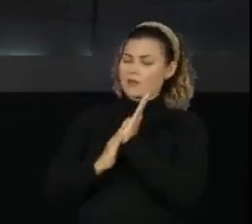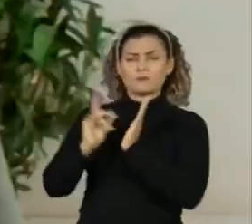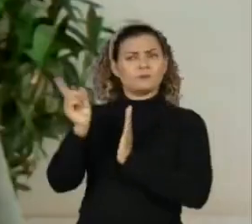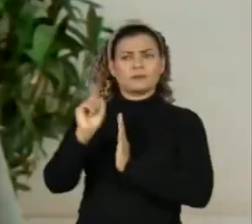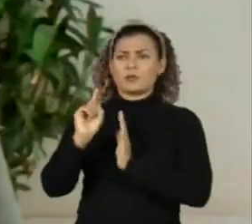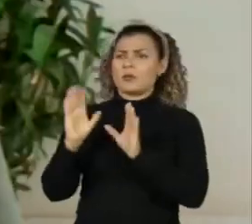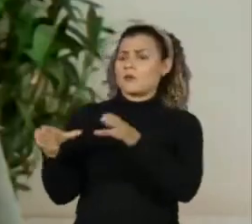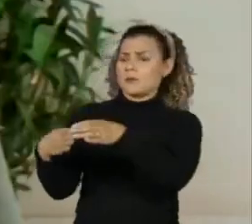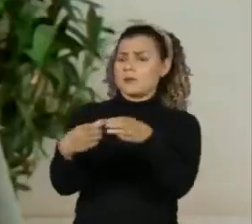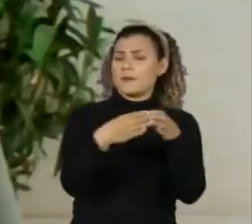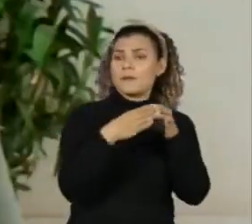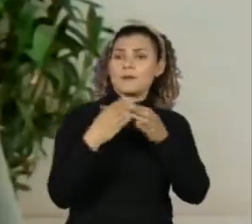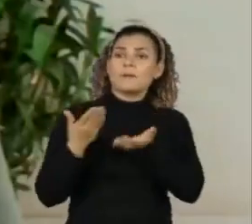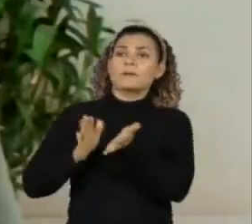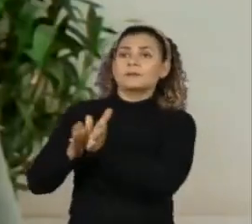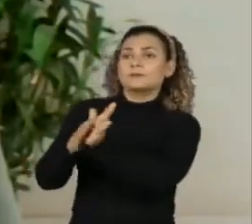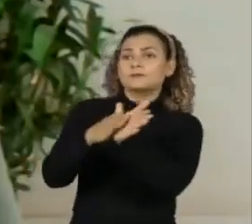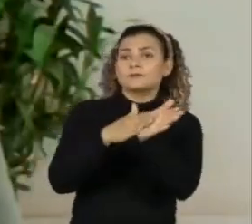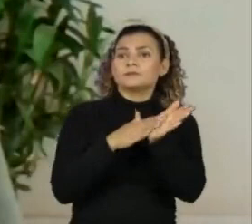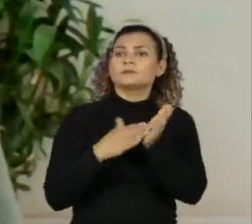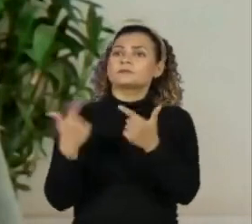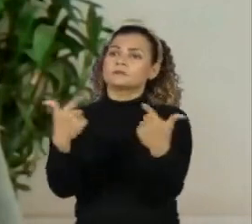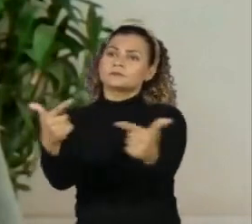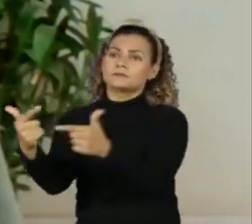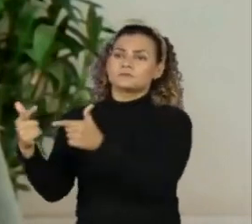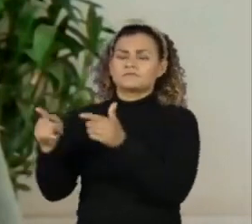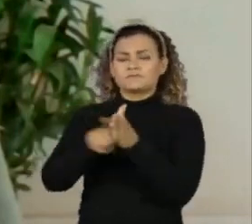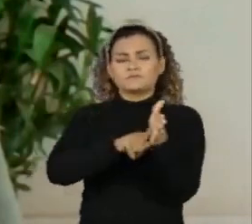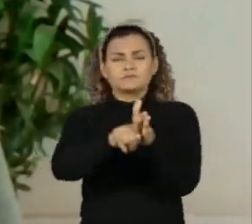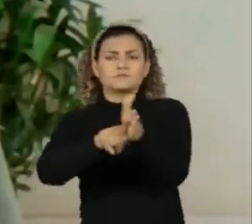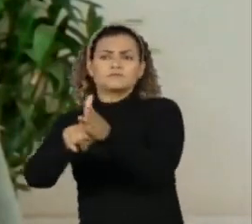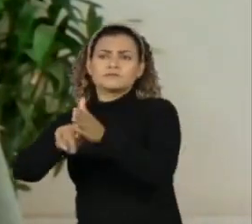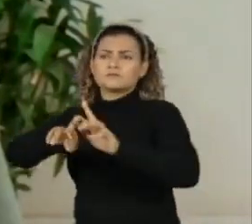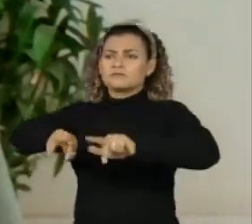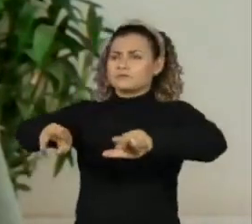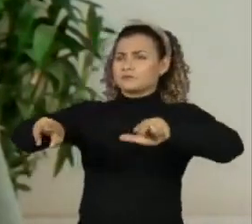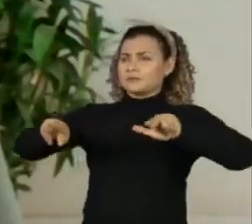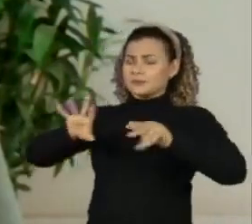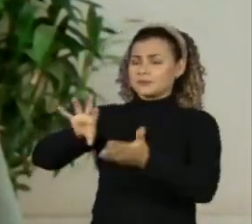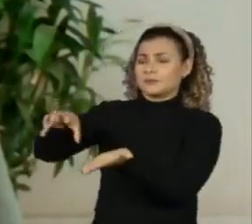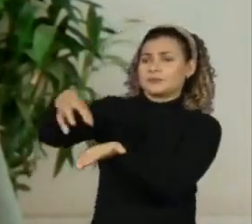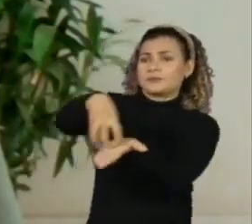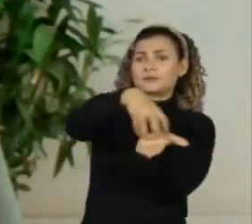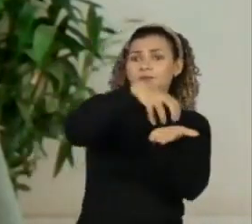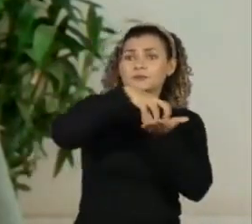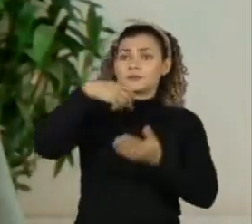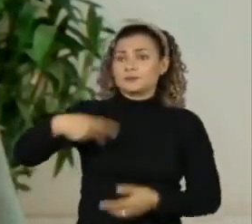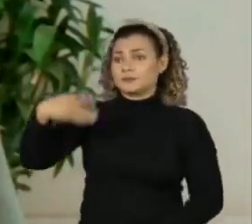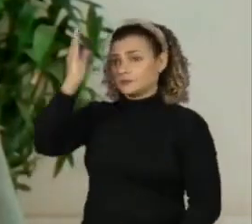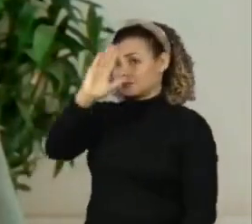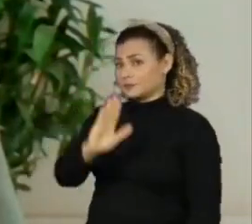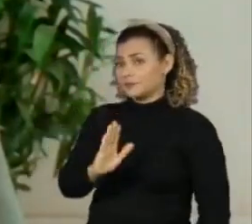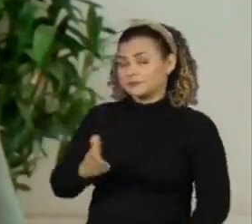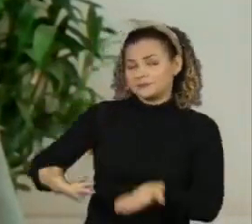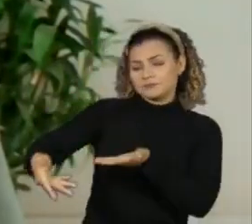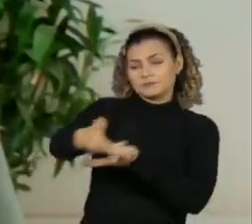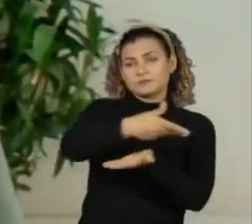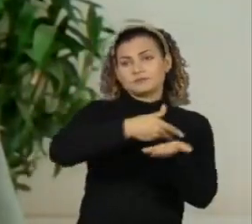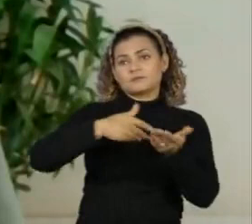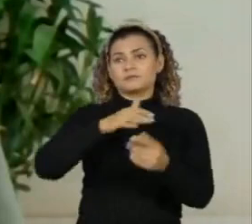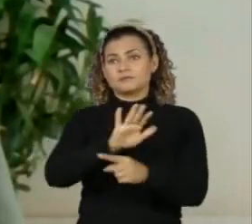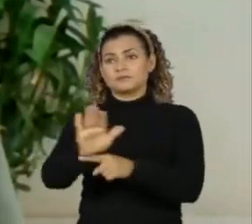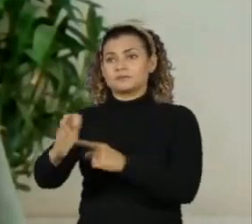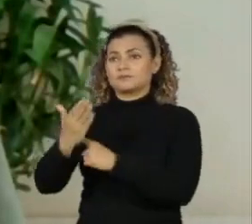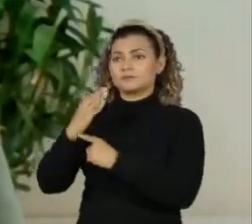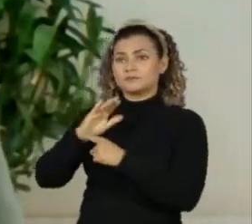coletivo de diversos pesquisadores, profissionais e diversas instituições brasileiras que vêm contribuindo